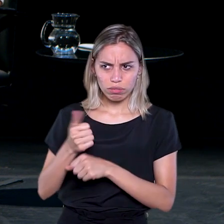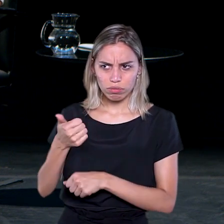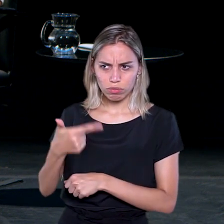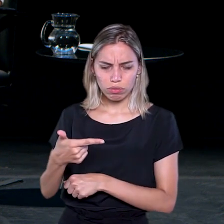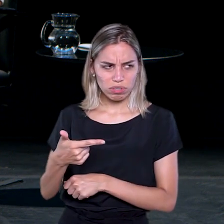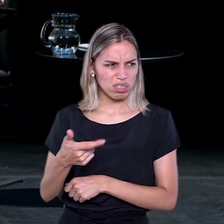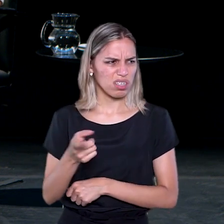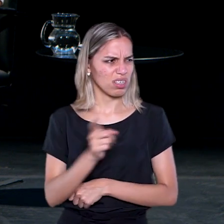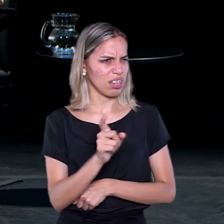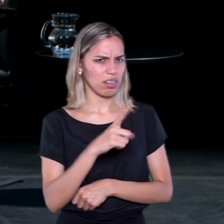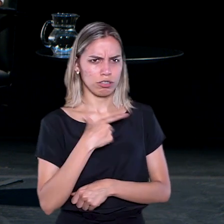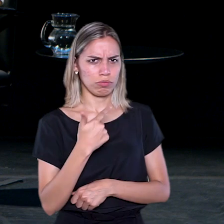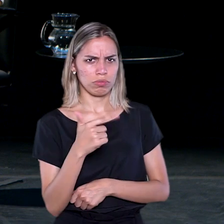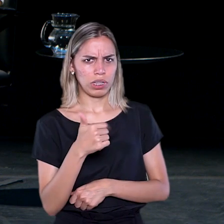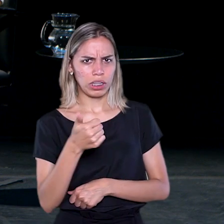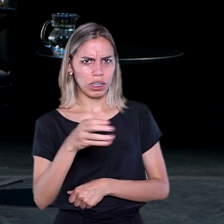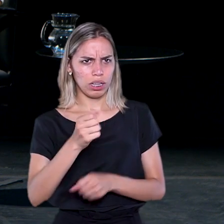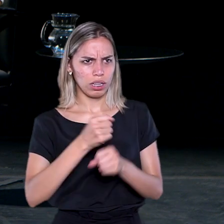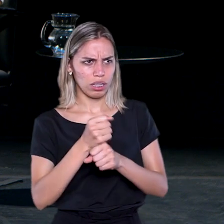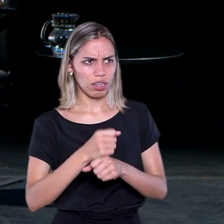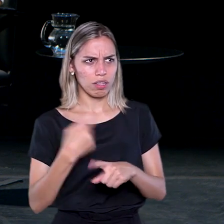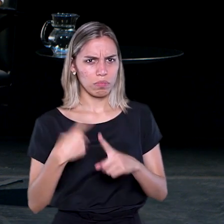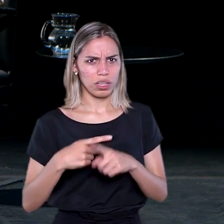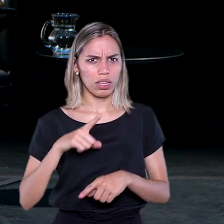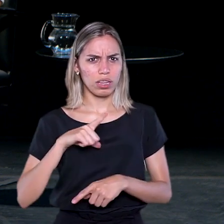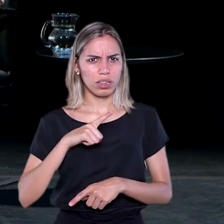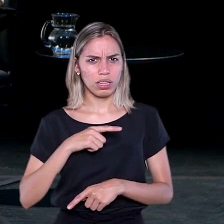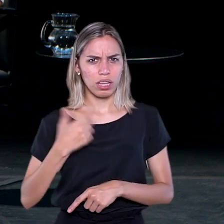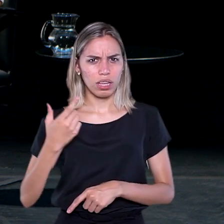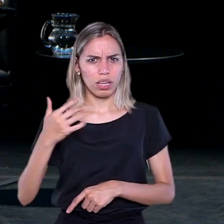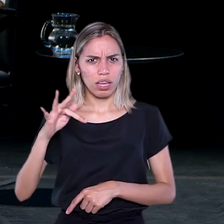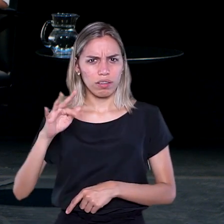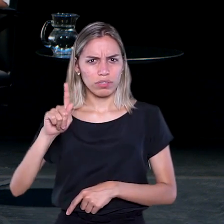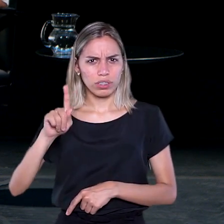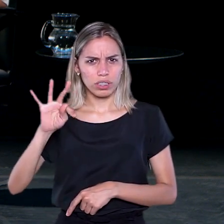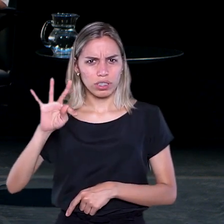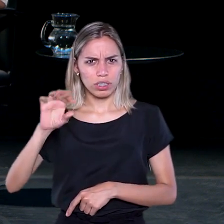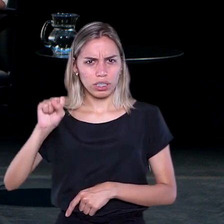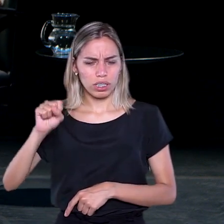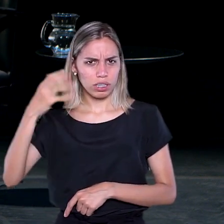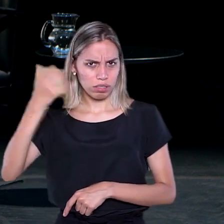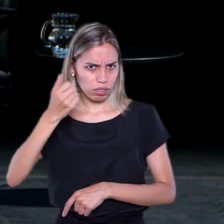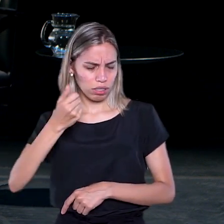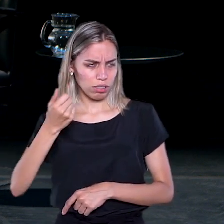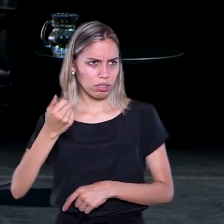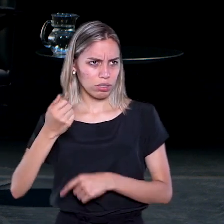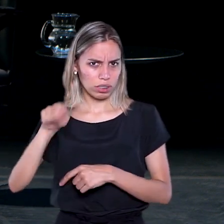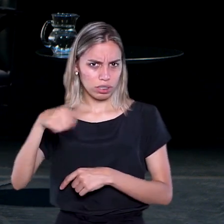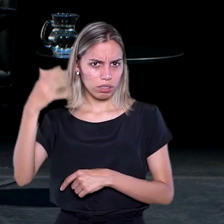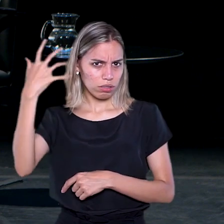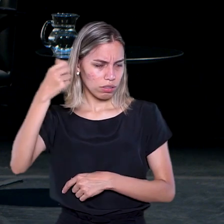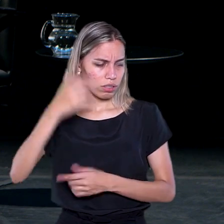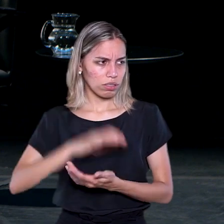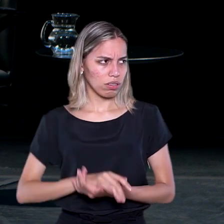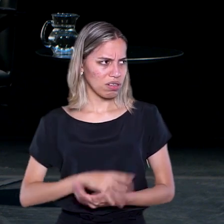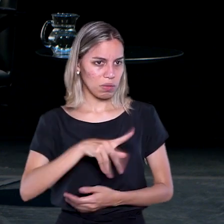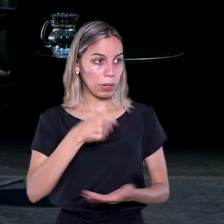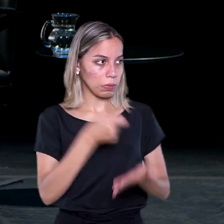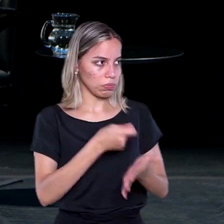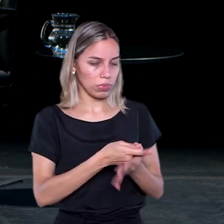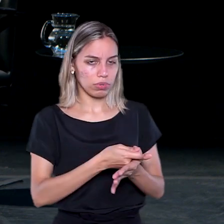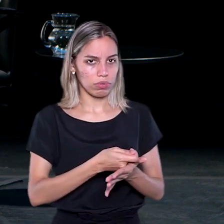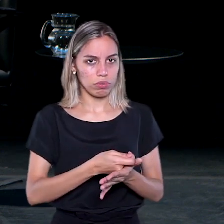isso tudo, não. Não tem 10 anos, não. Né? Porque o recolhimento de FGTS, tudo isso não era obrigatório. Não era obrigatório. Eu não né?